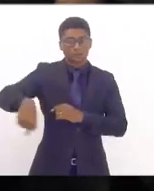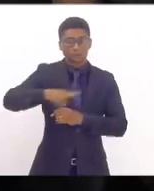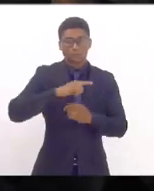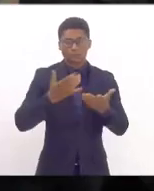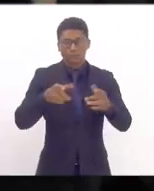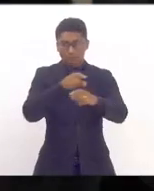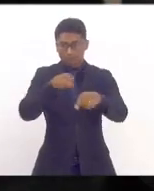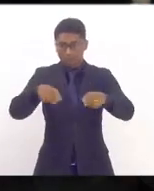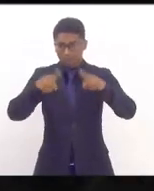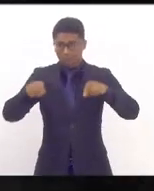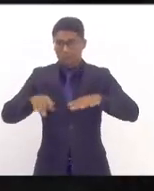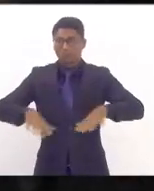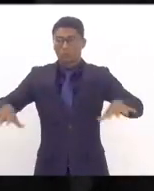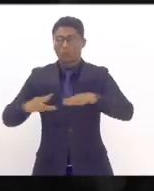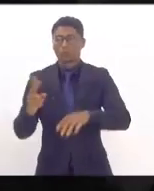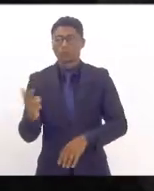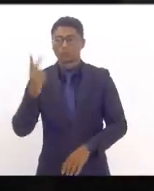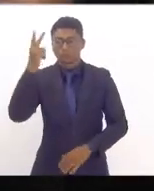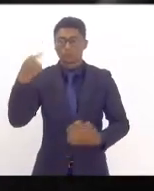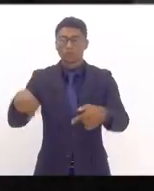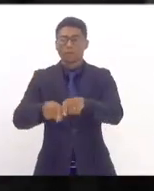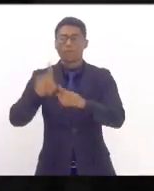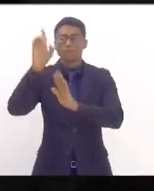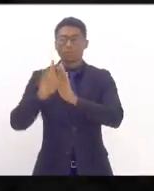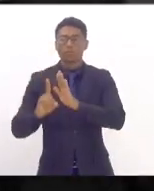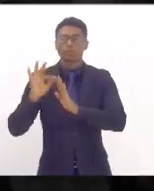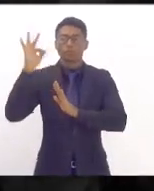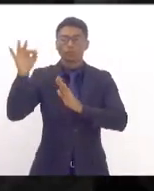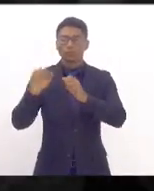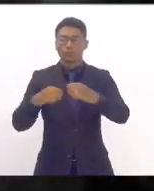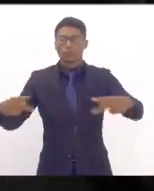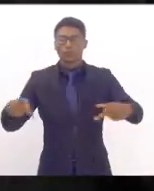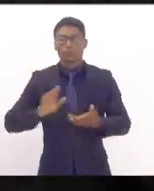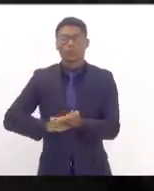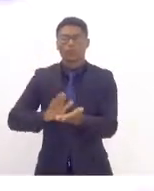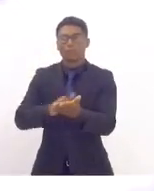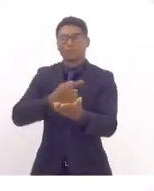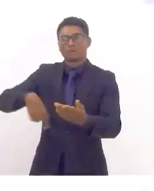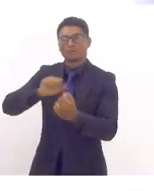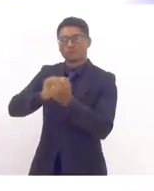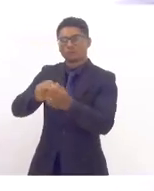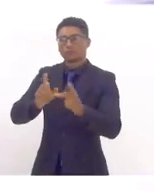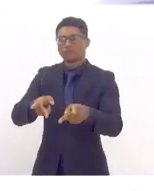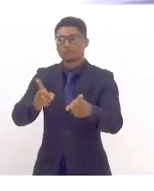com benefício e com direito aposentadoria Parabéns aí tamo junto